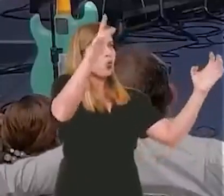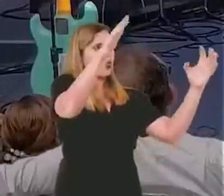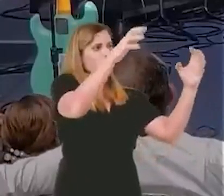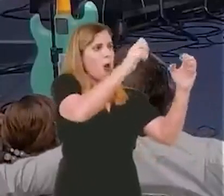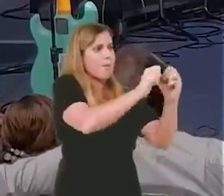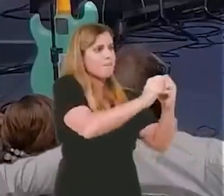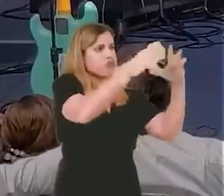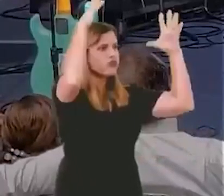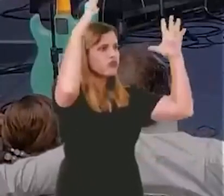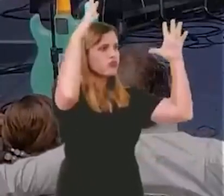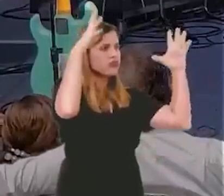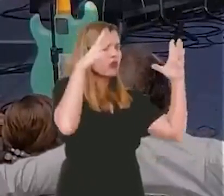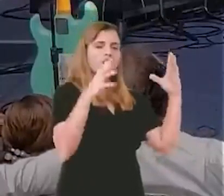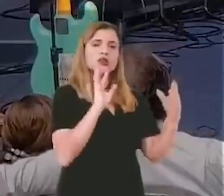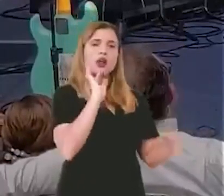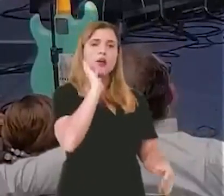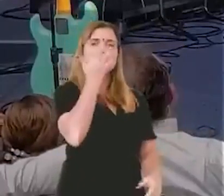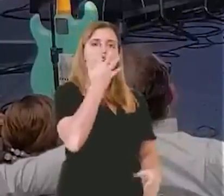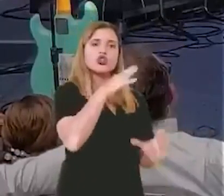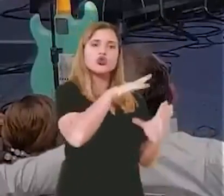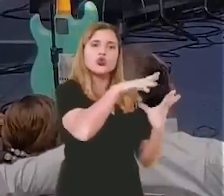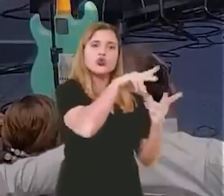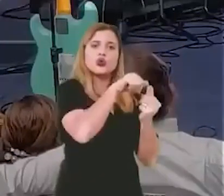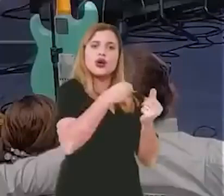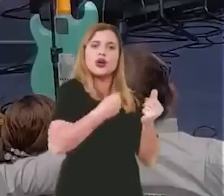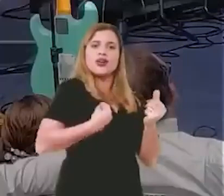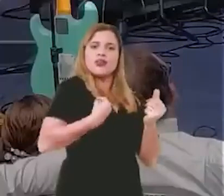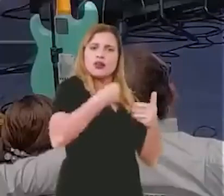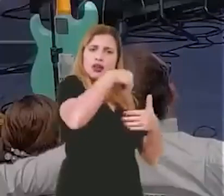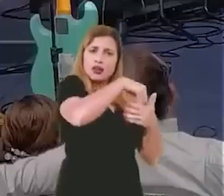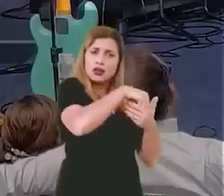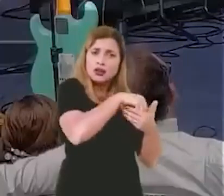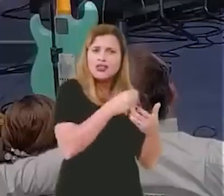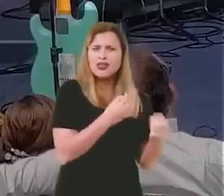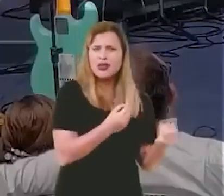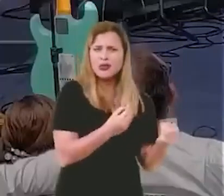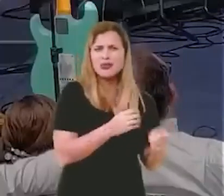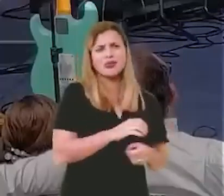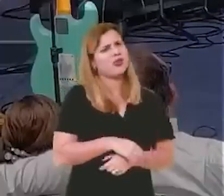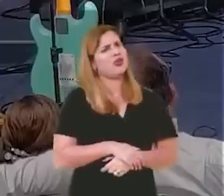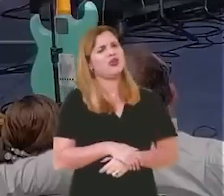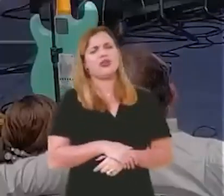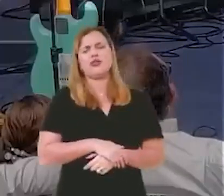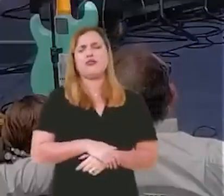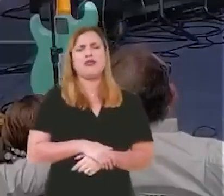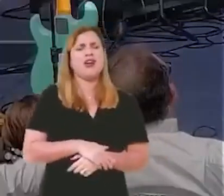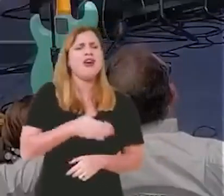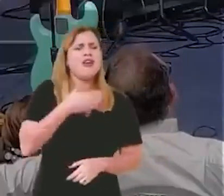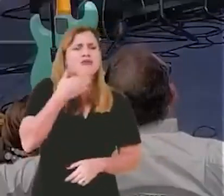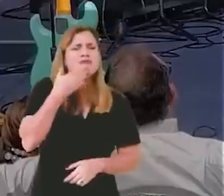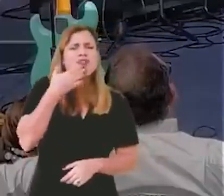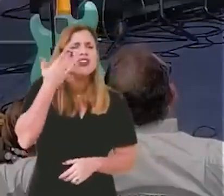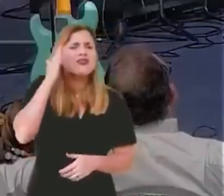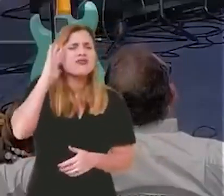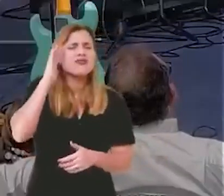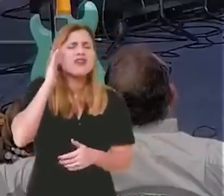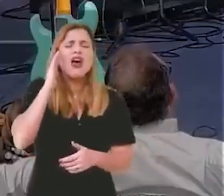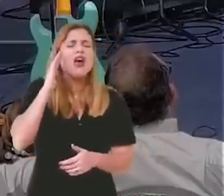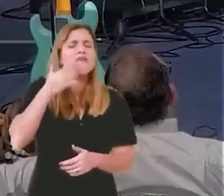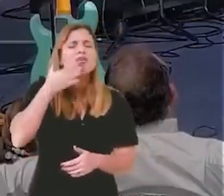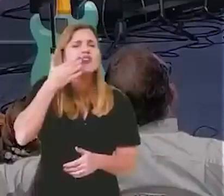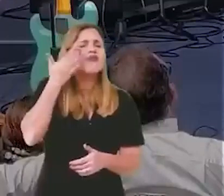Pense comigo, seria mais fácil você e eu acreditarmos que se nós jogarmos 1 bilhão de letras para o